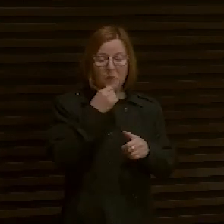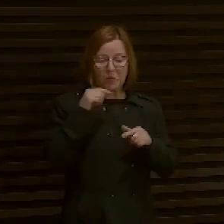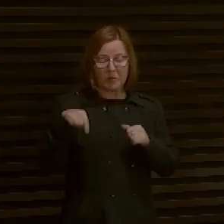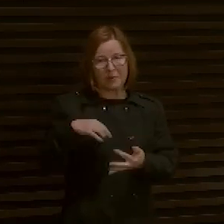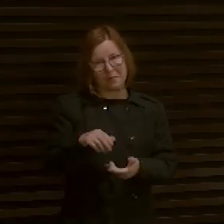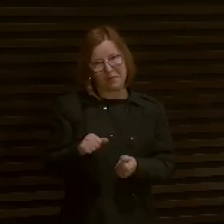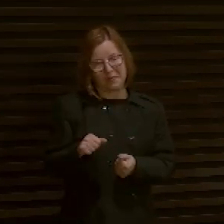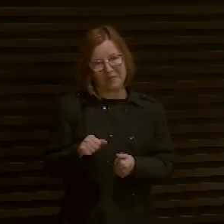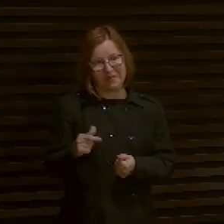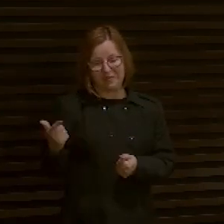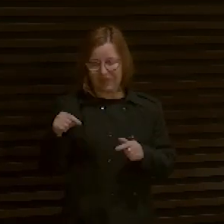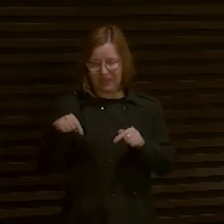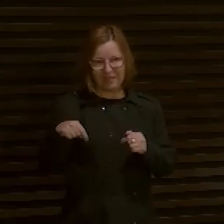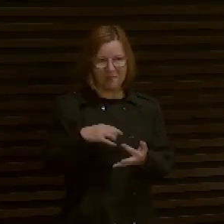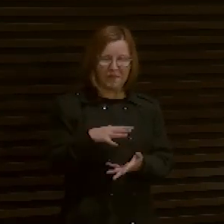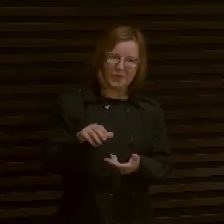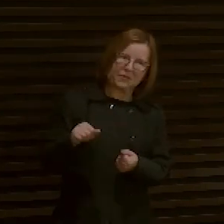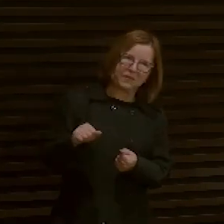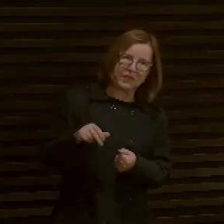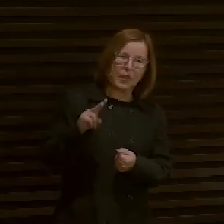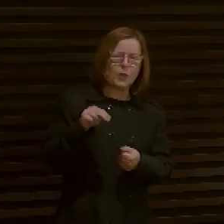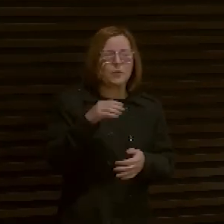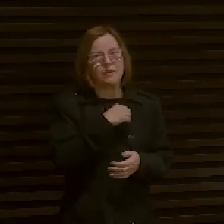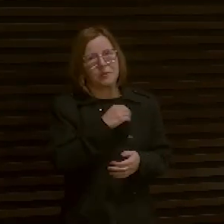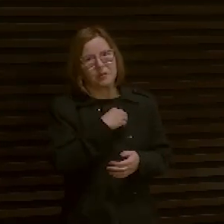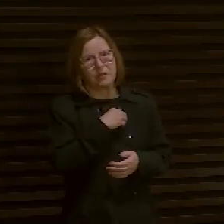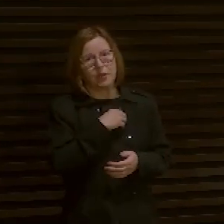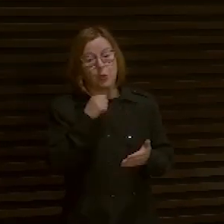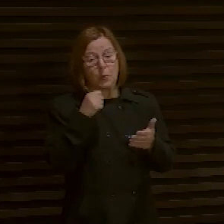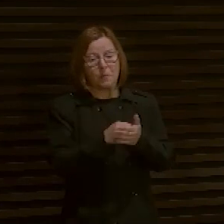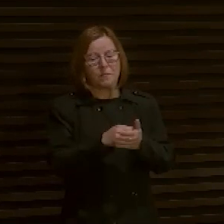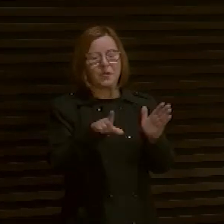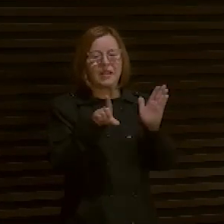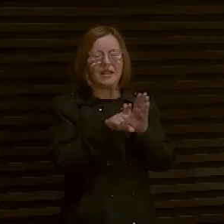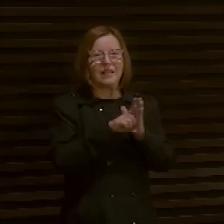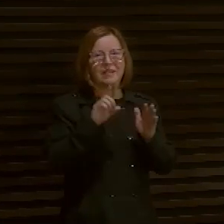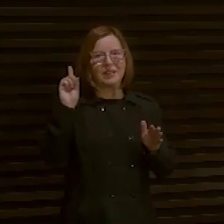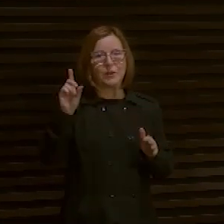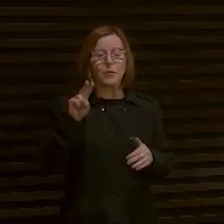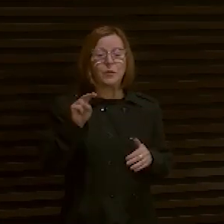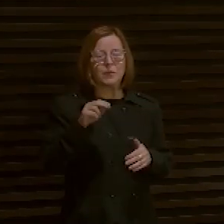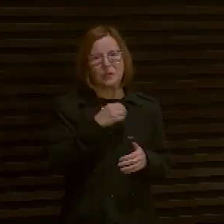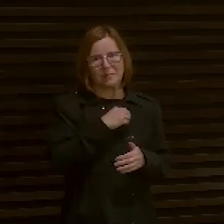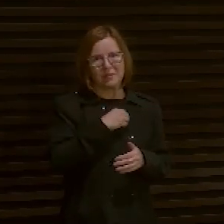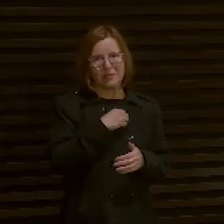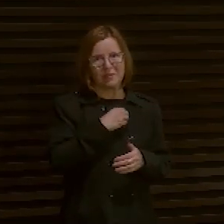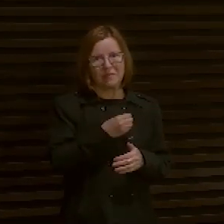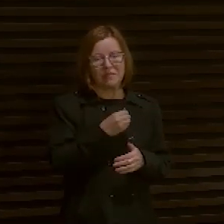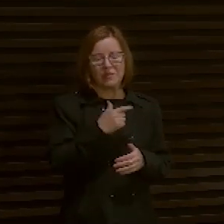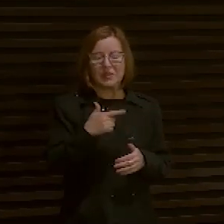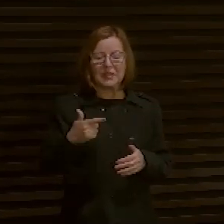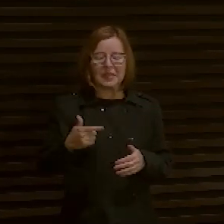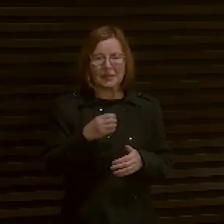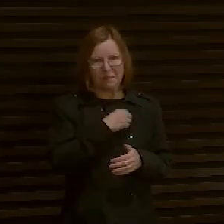para essa terra, nunca pecou, cumpriu a lei de Deus, nunca pecou, viveu sem pecado,